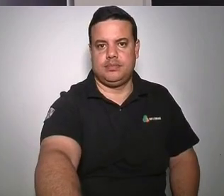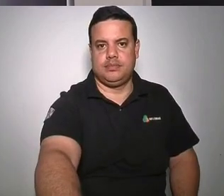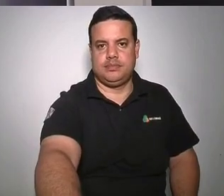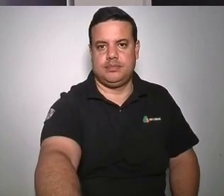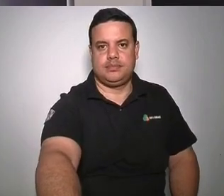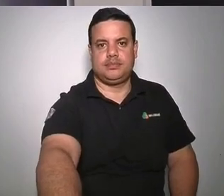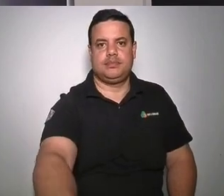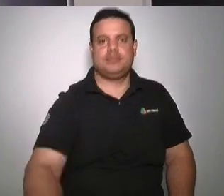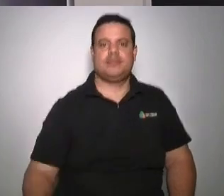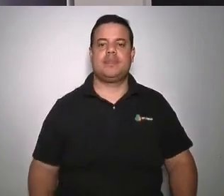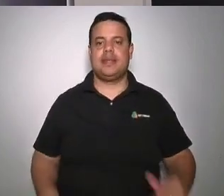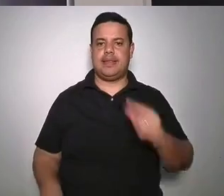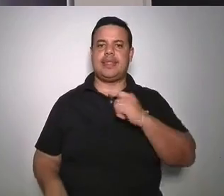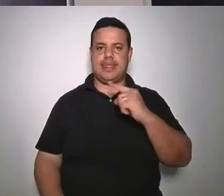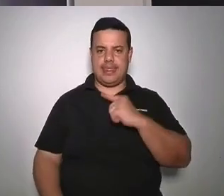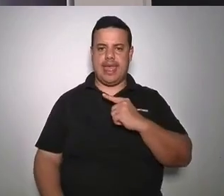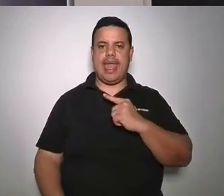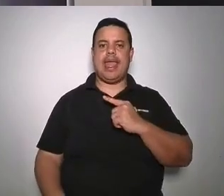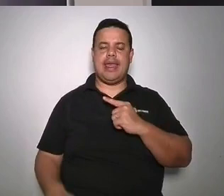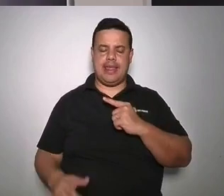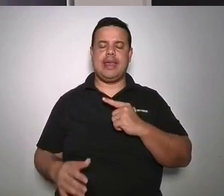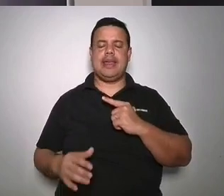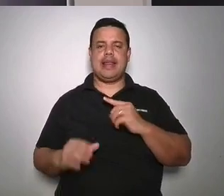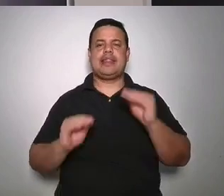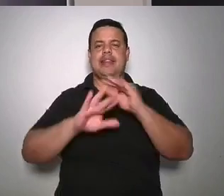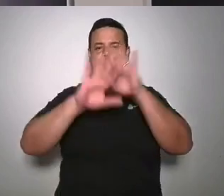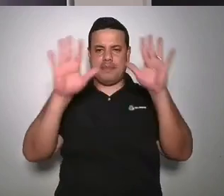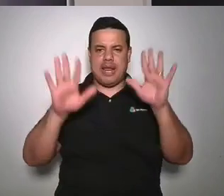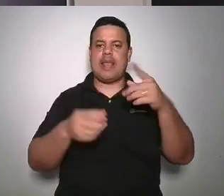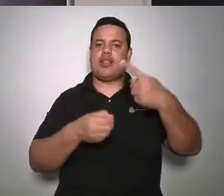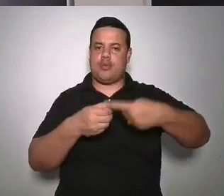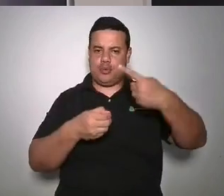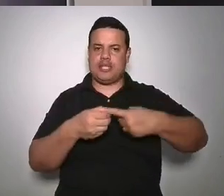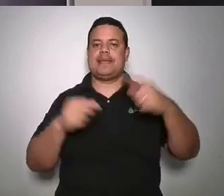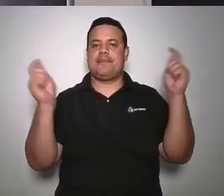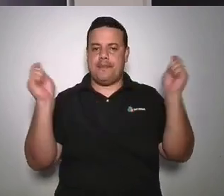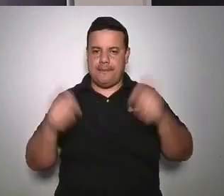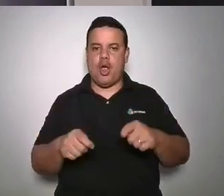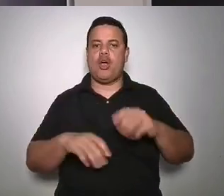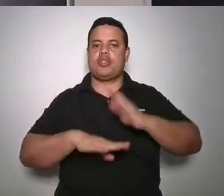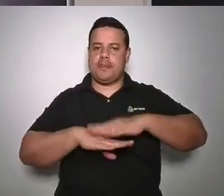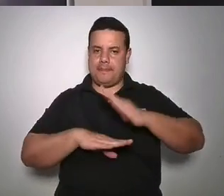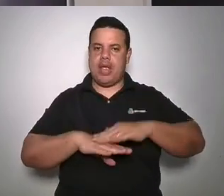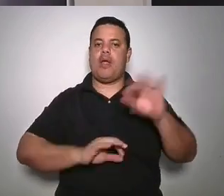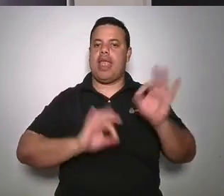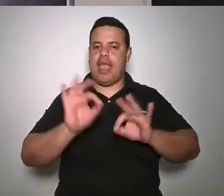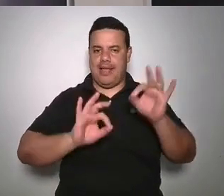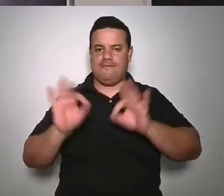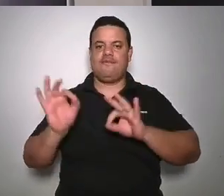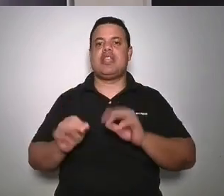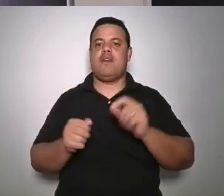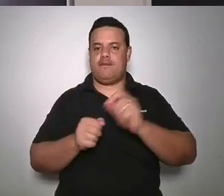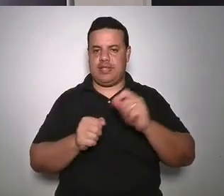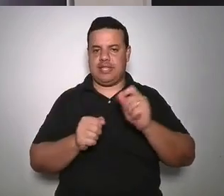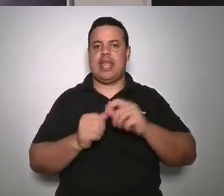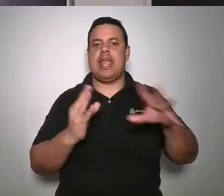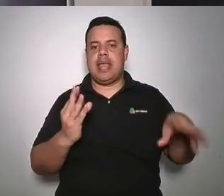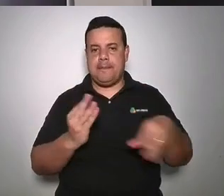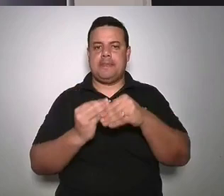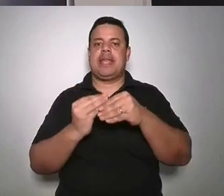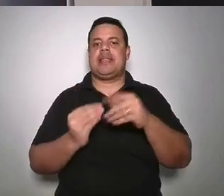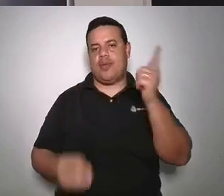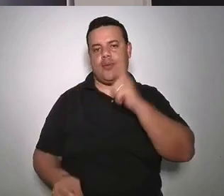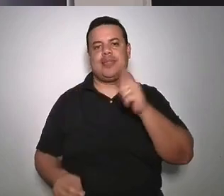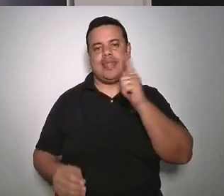na transparência do município, para que possa ser, quem quiser fazer revisão e fazer emendas, fique à vontade.